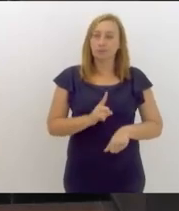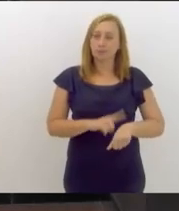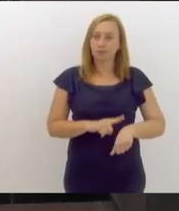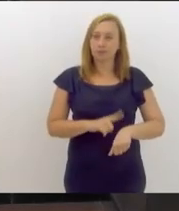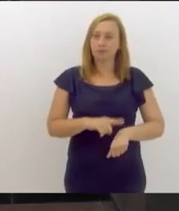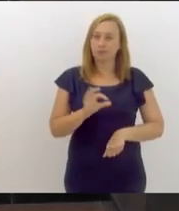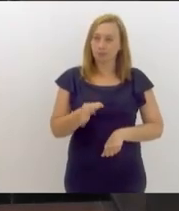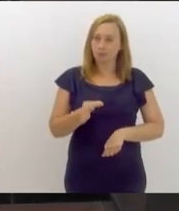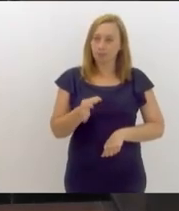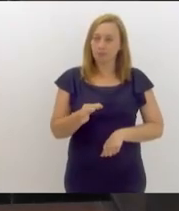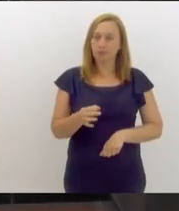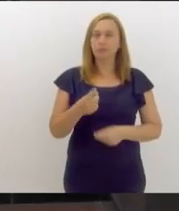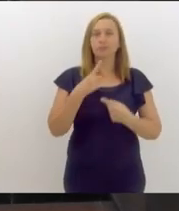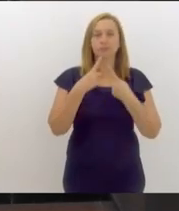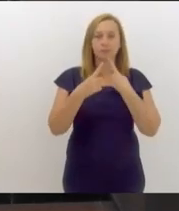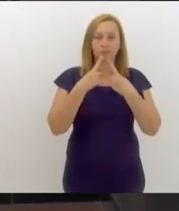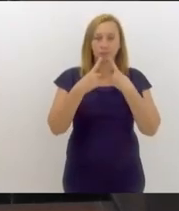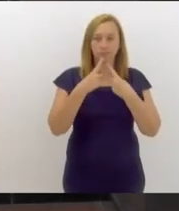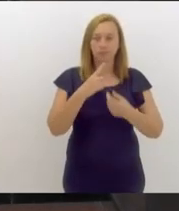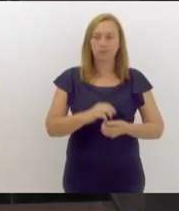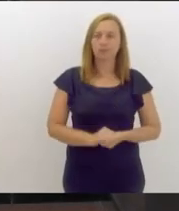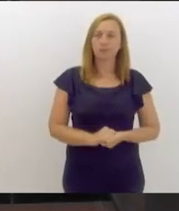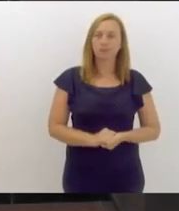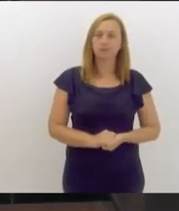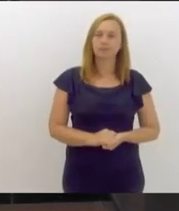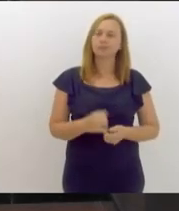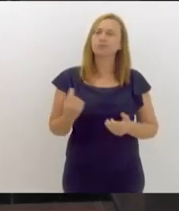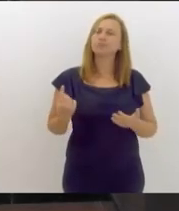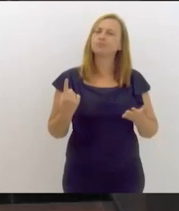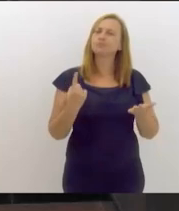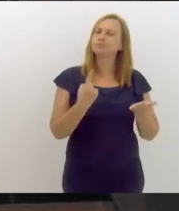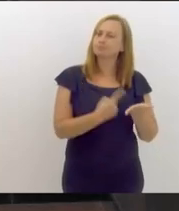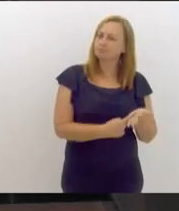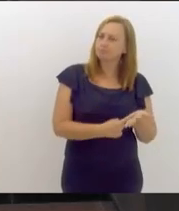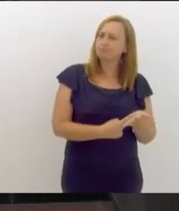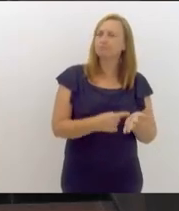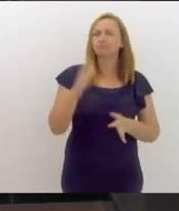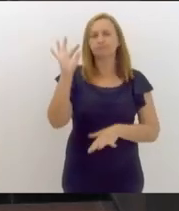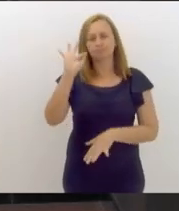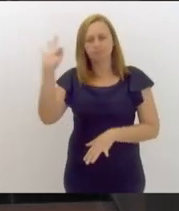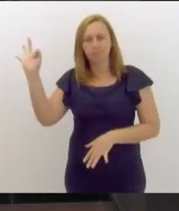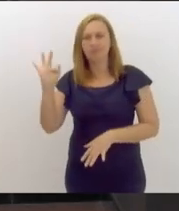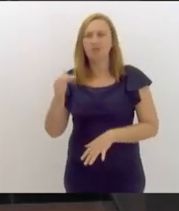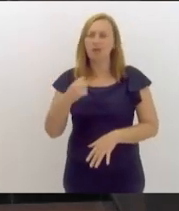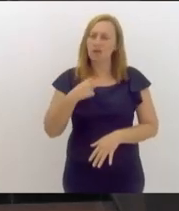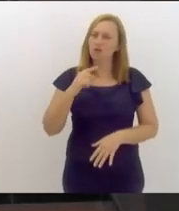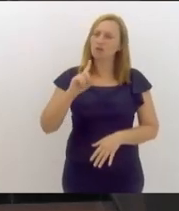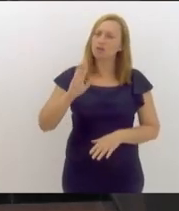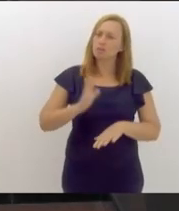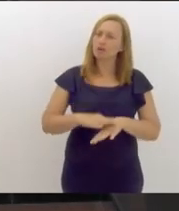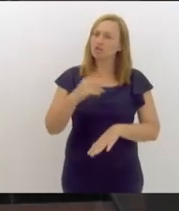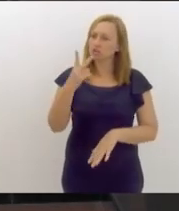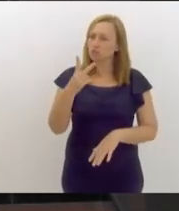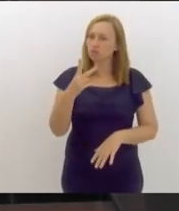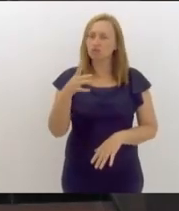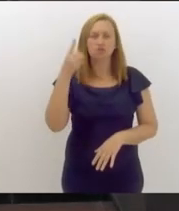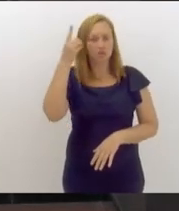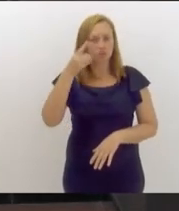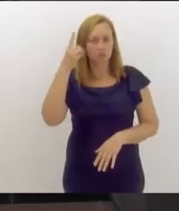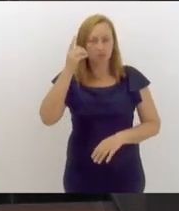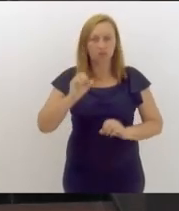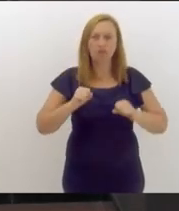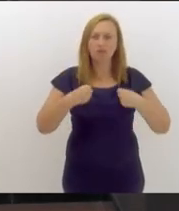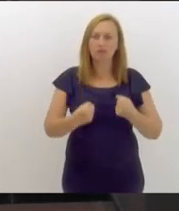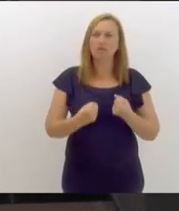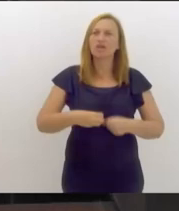em que entrou em debate o pacto federativo eu e mais dois deputados aqui defendemos a questão de quem tinha